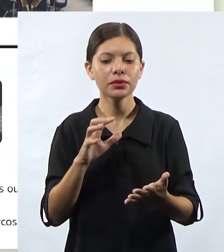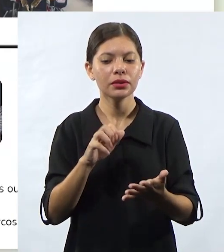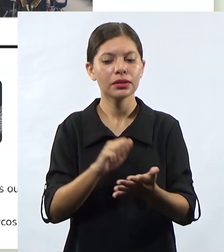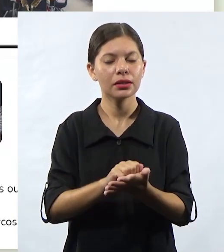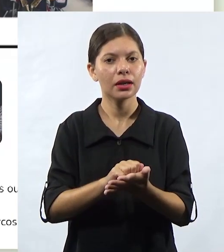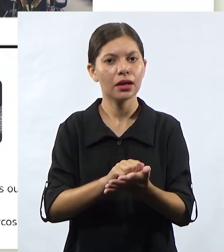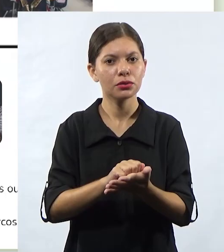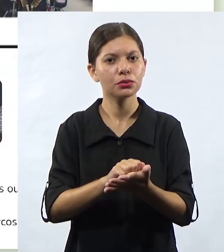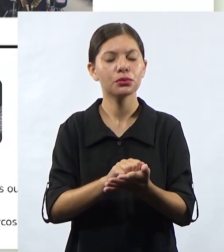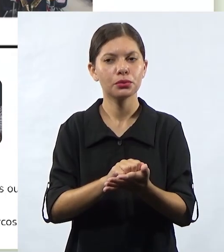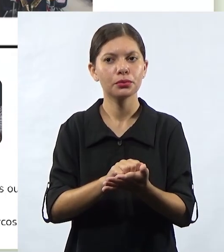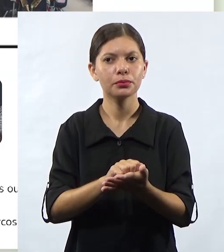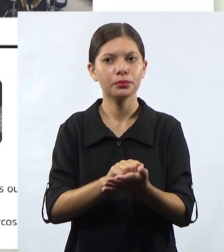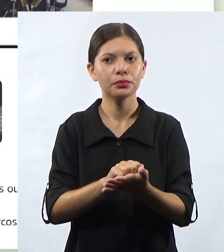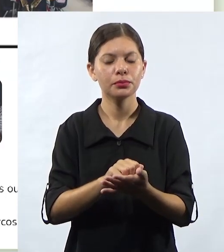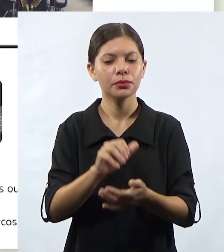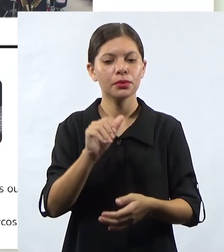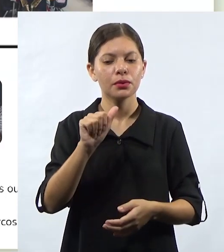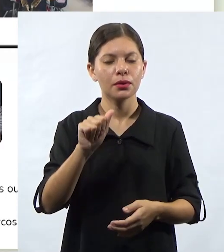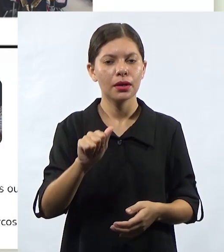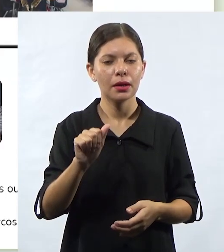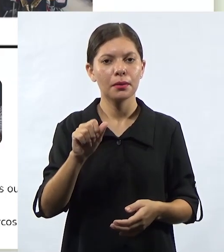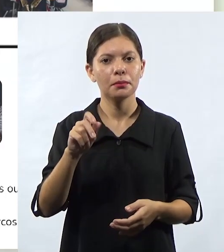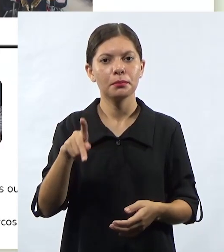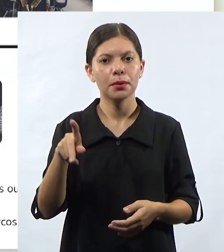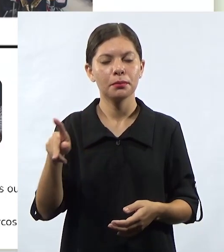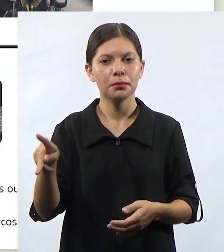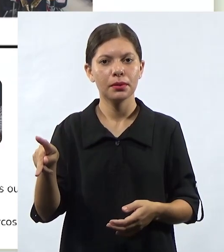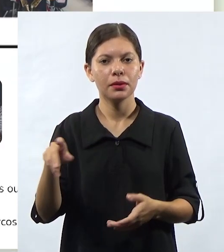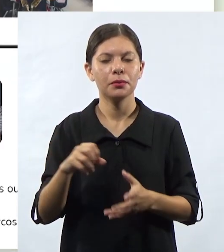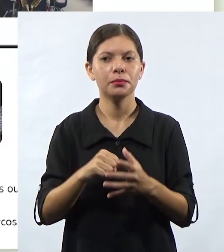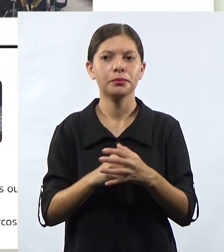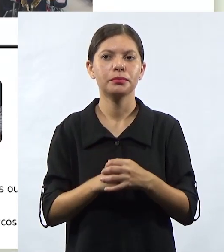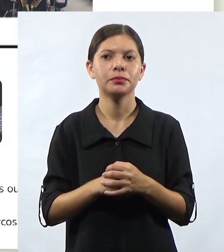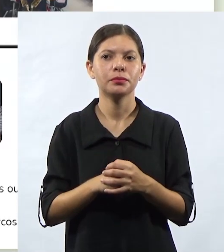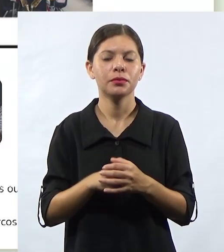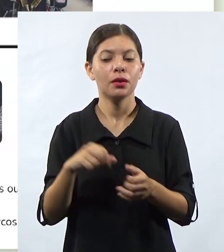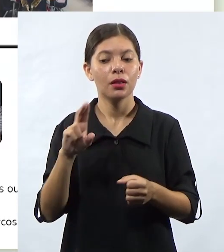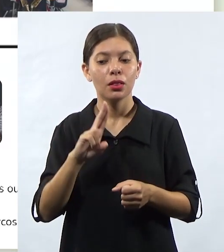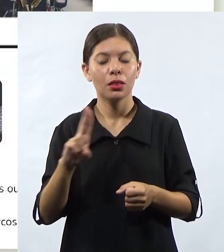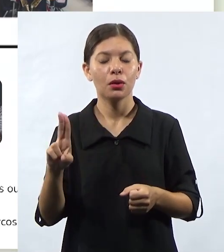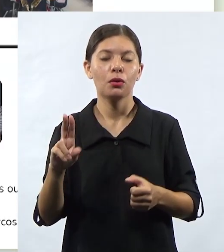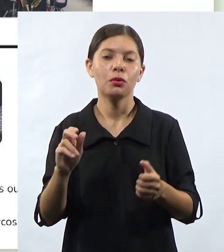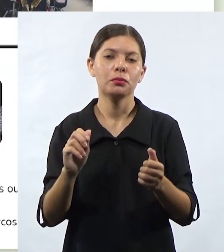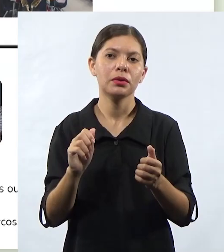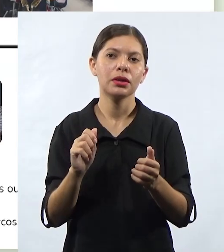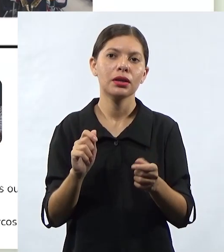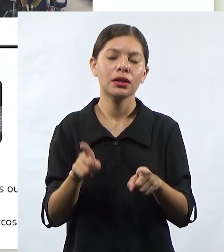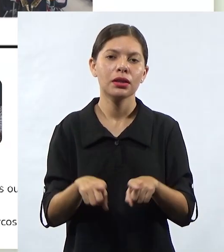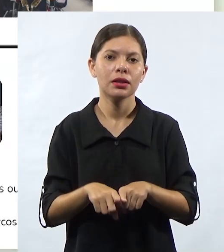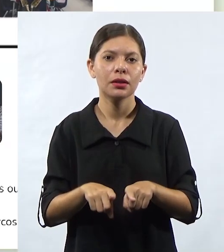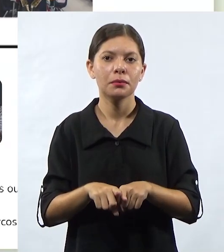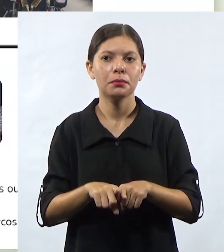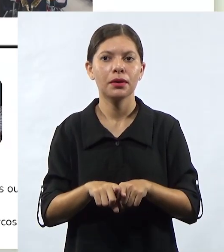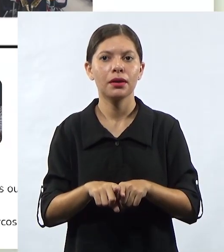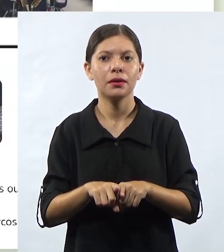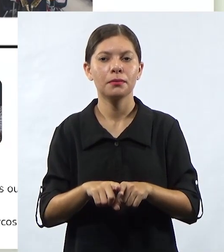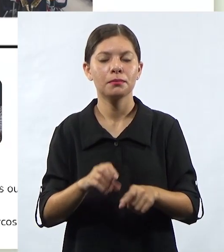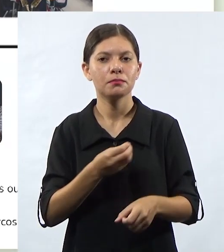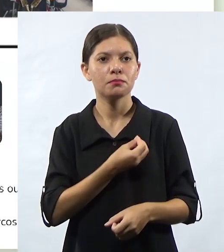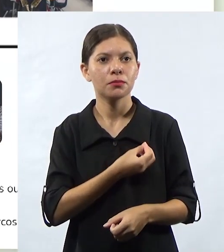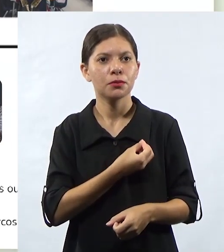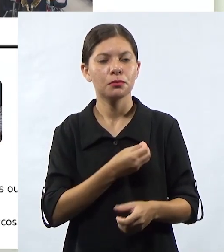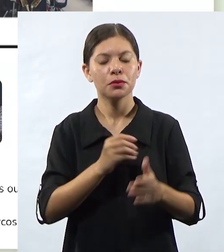qualquer aplicativo online, né? Ele exige um cadastro com e-mail e senha. Perfeito. Você cadastra o seu usuário, sua senha, para